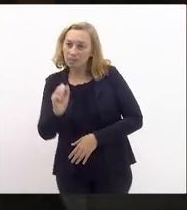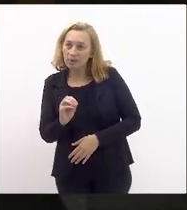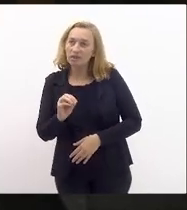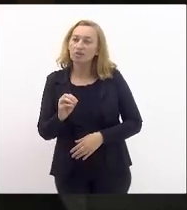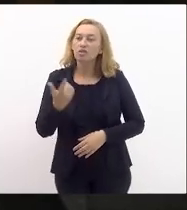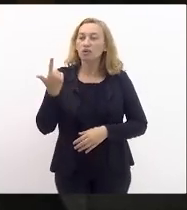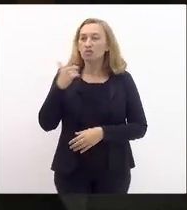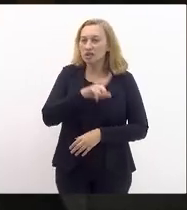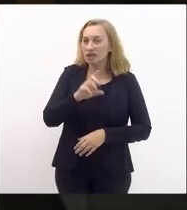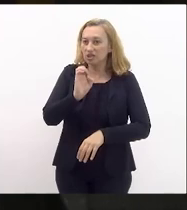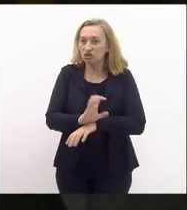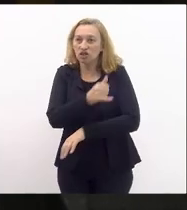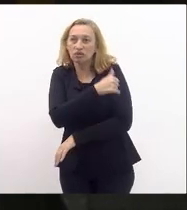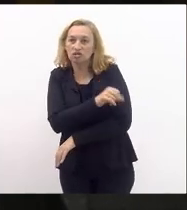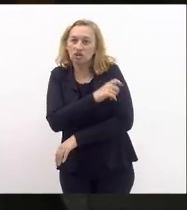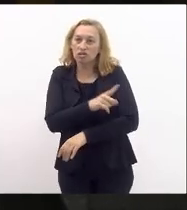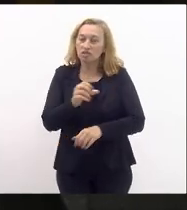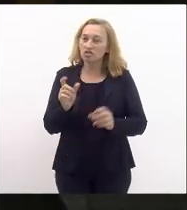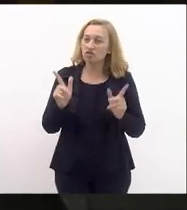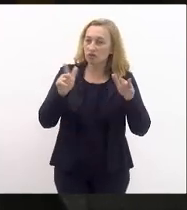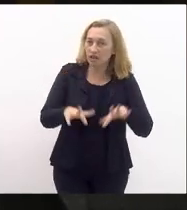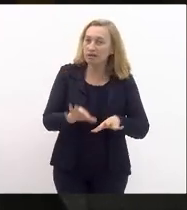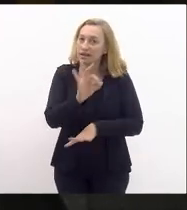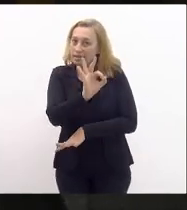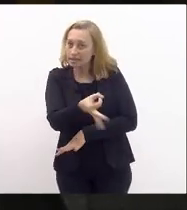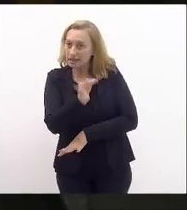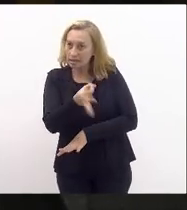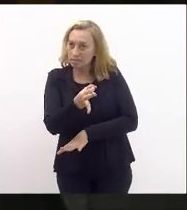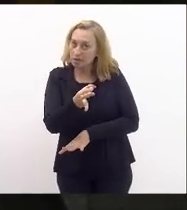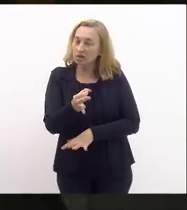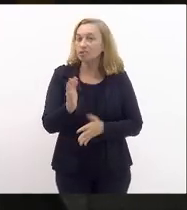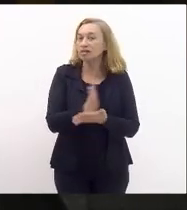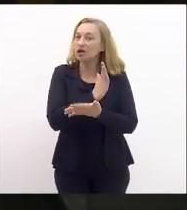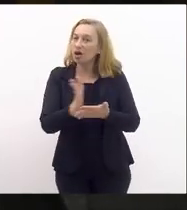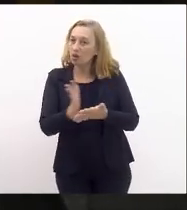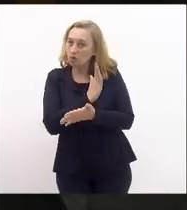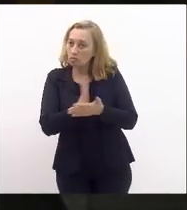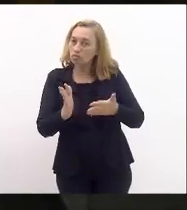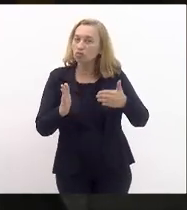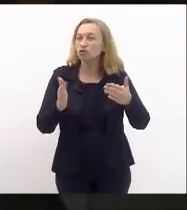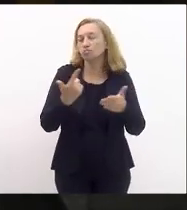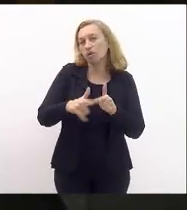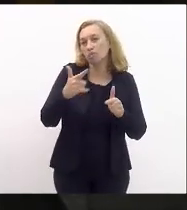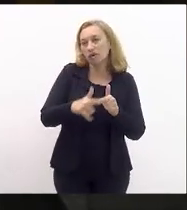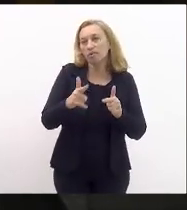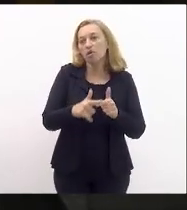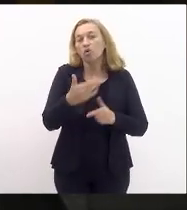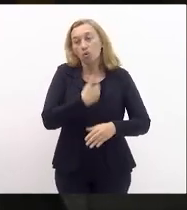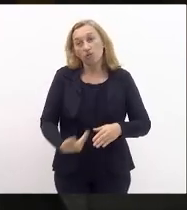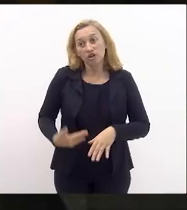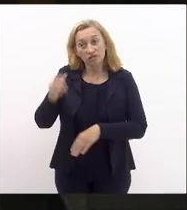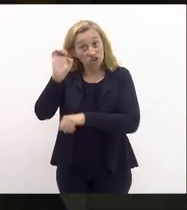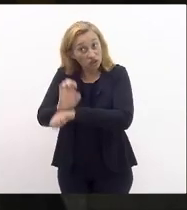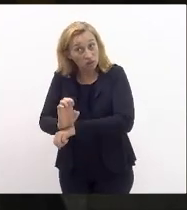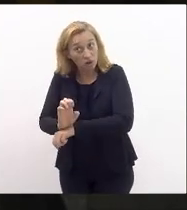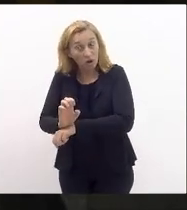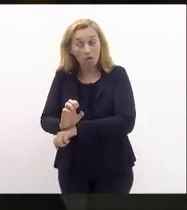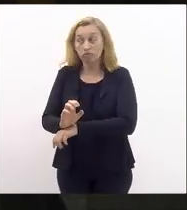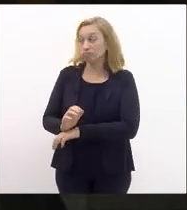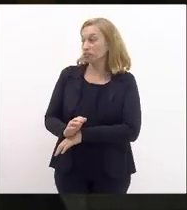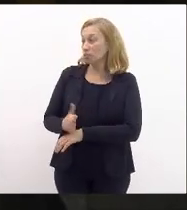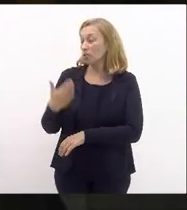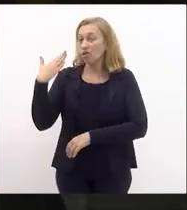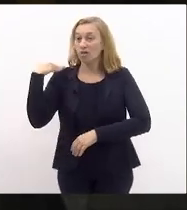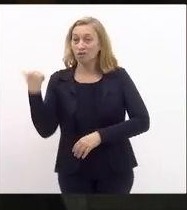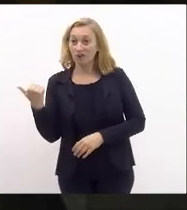aqui no Estado do Rio de Janeiro haja um contraponto. Evidentemente, a gente enfrenta contradições. Esse governo estadual, que, por um lado, através